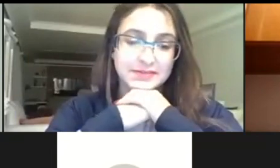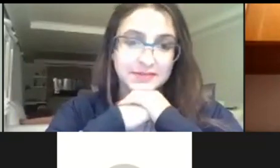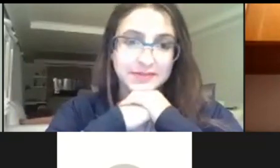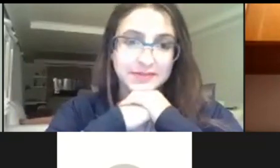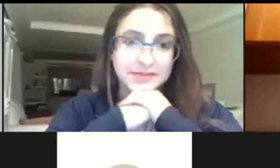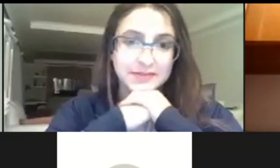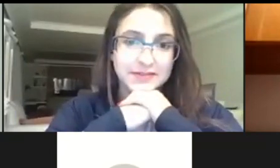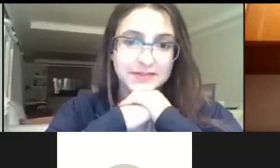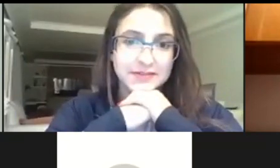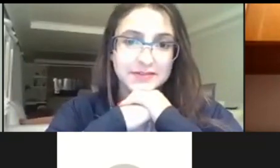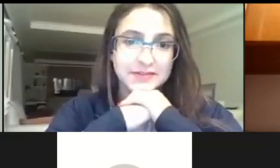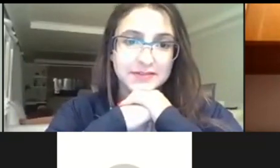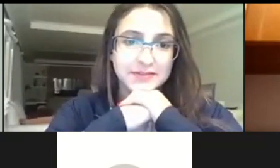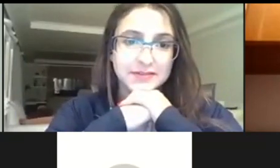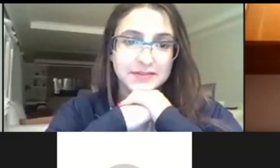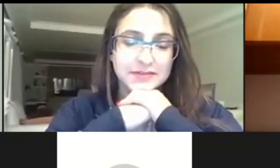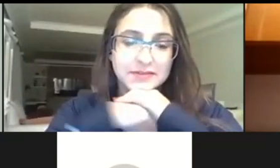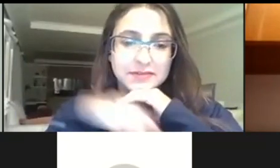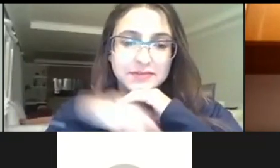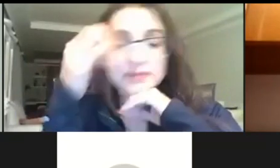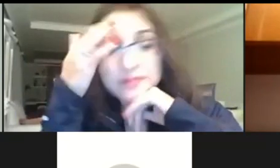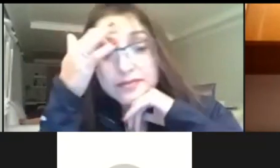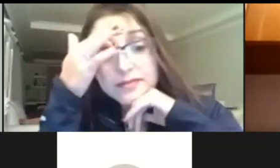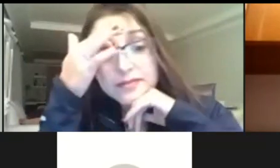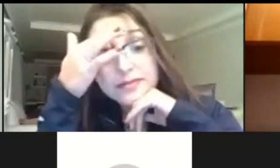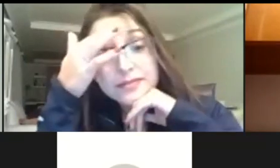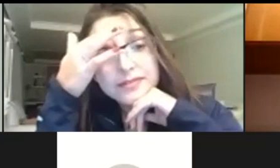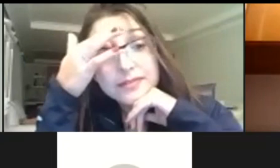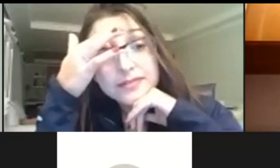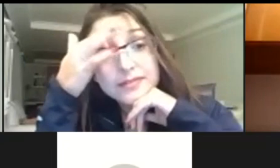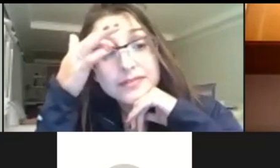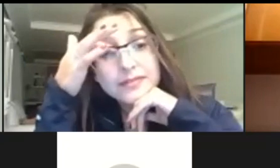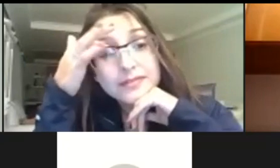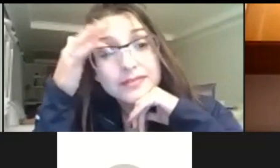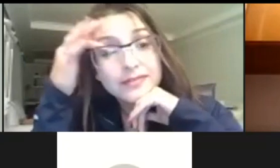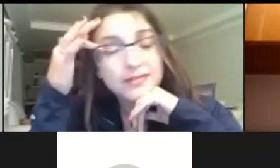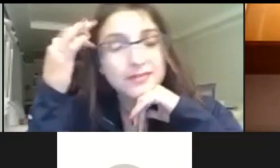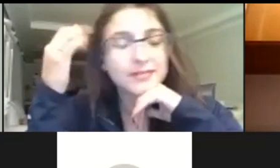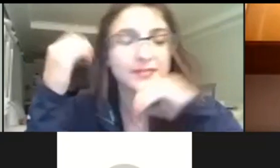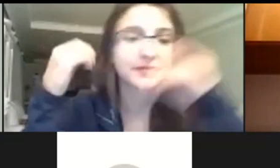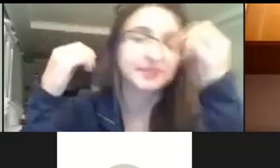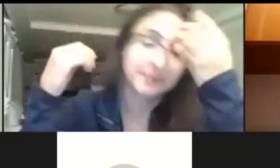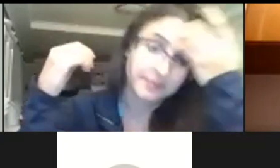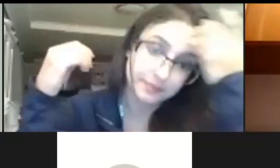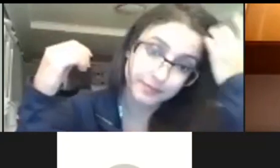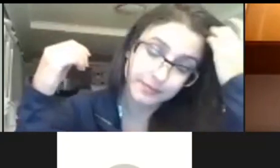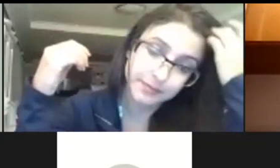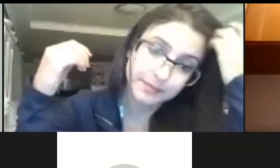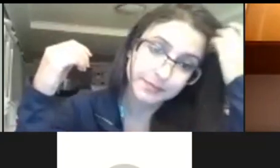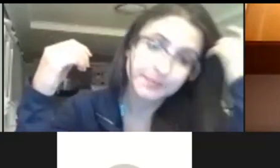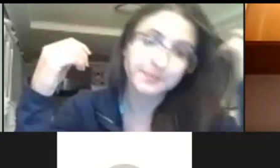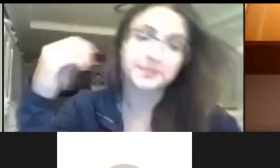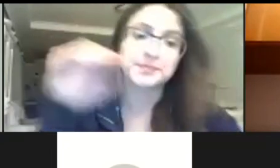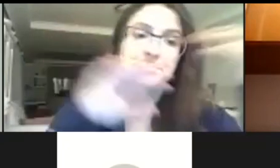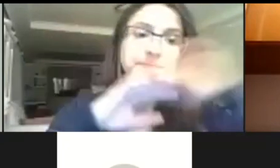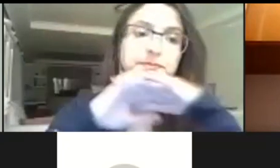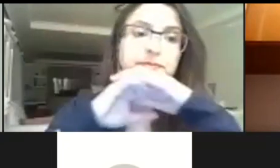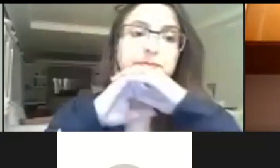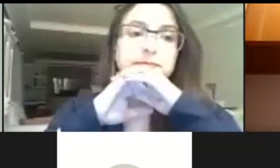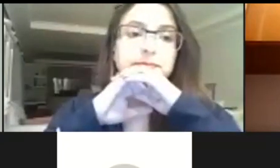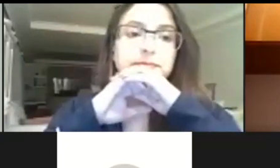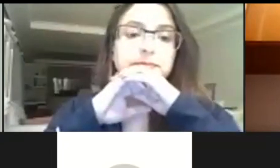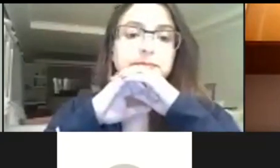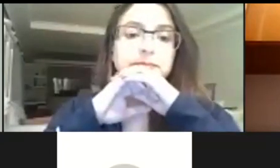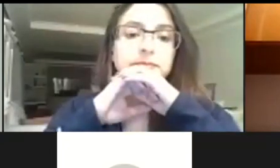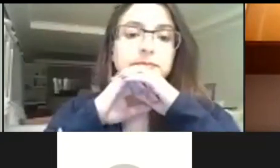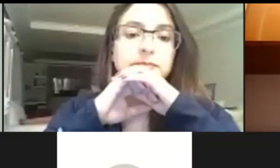também. Obrigada, né, por honrar a gente com a sua presença aí profissional. Então, queria agradecer todo mundo. E assim,